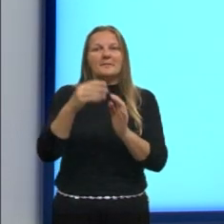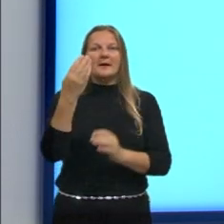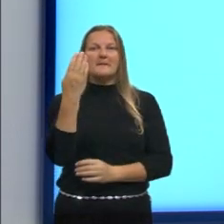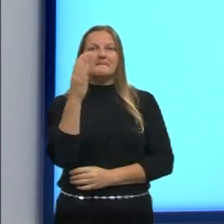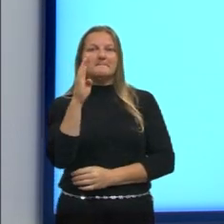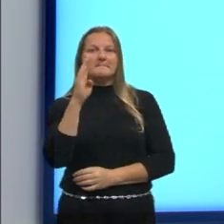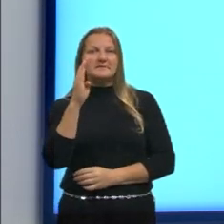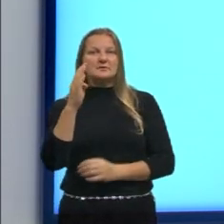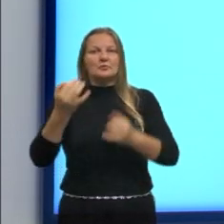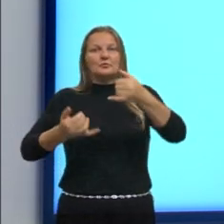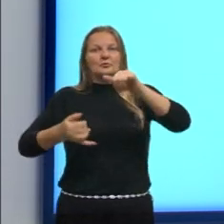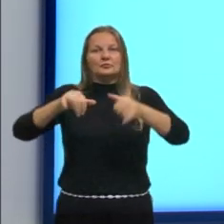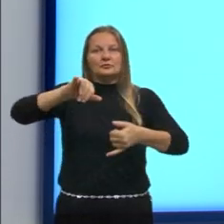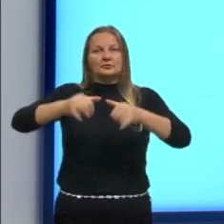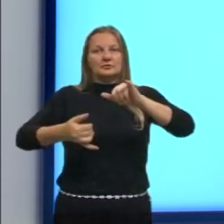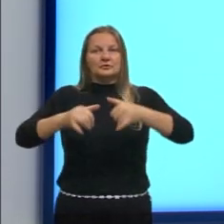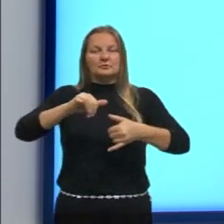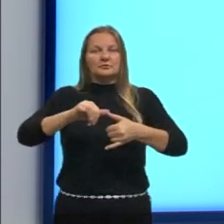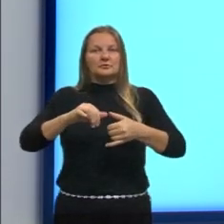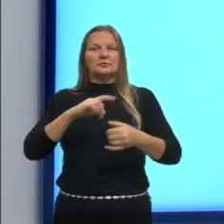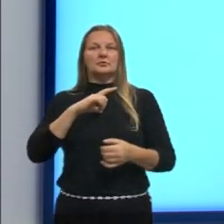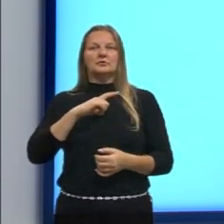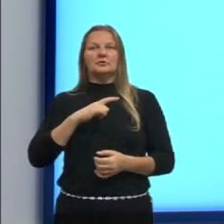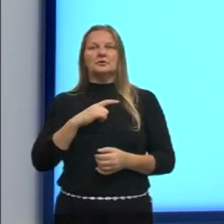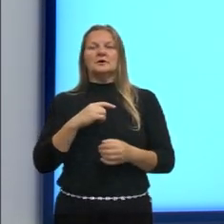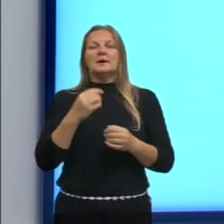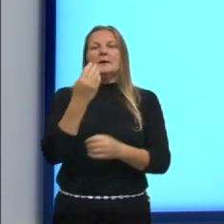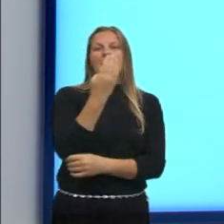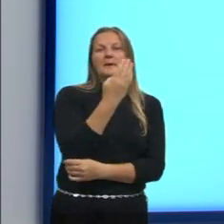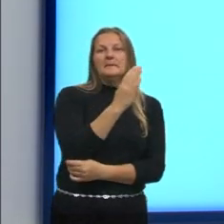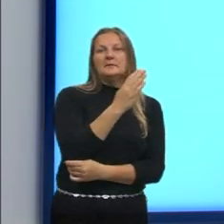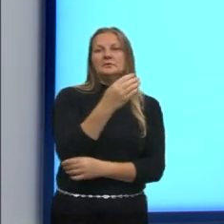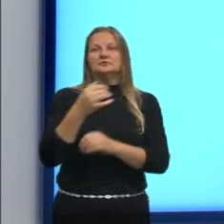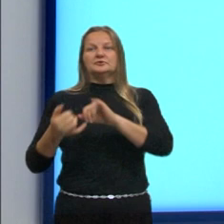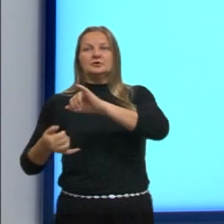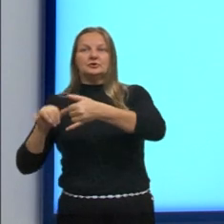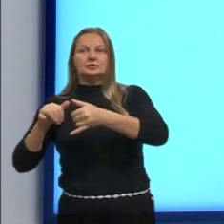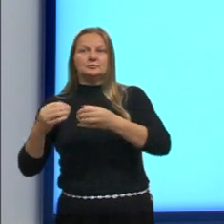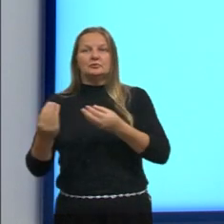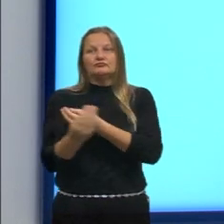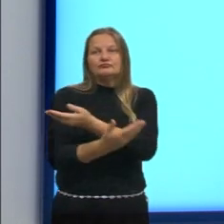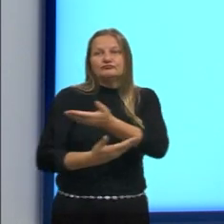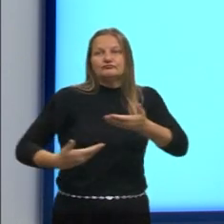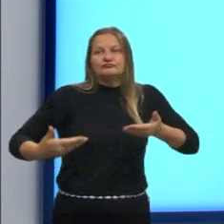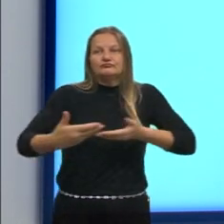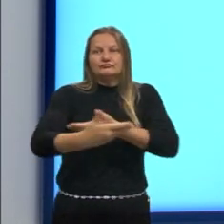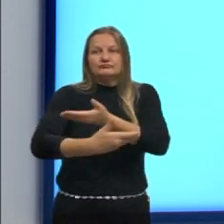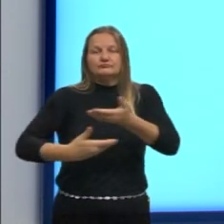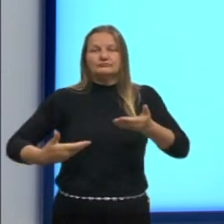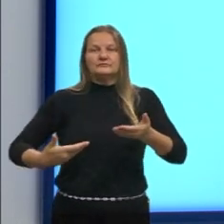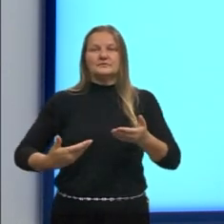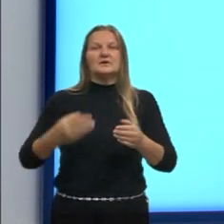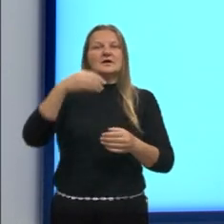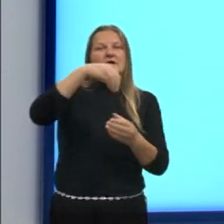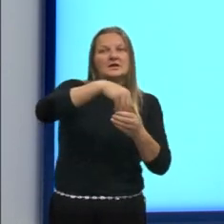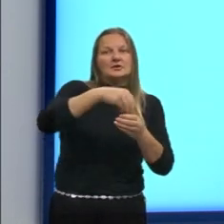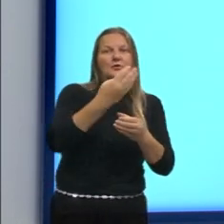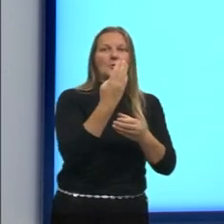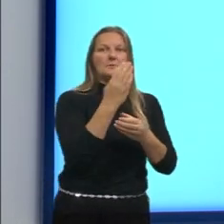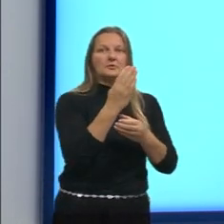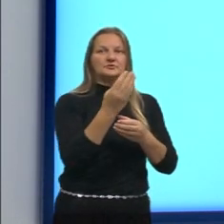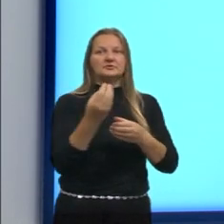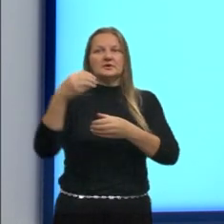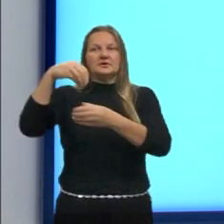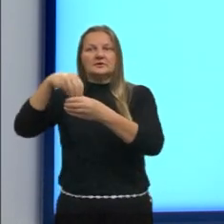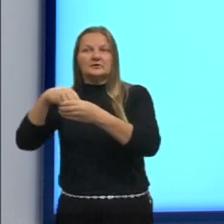uma parte da química que transita entre a biologia e a química essa estuda tanto na Biologia quanto na